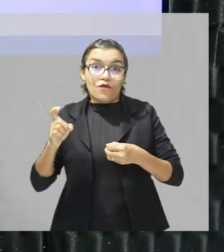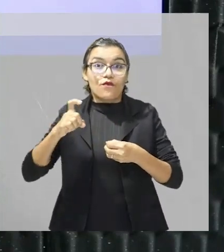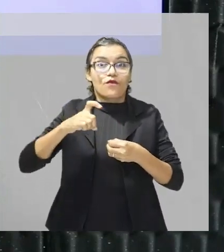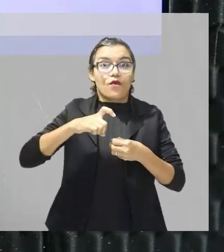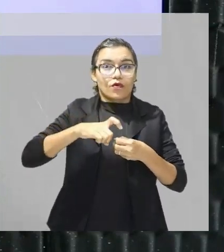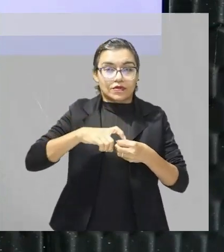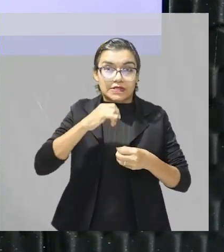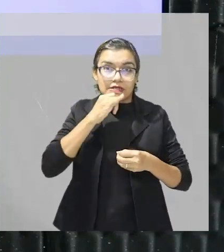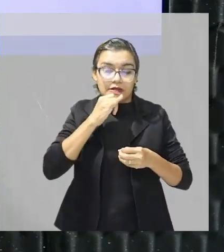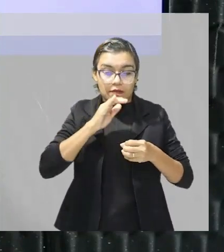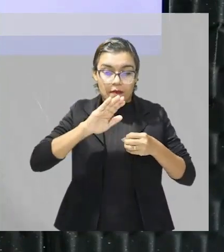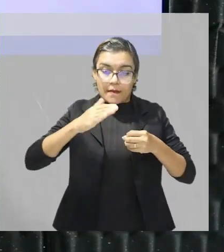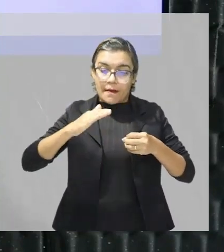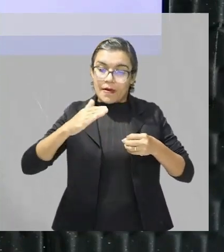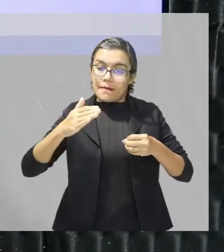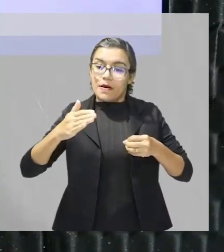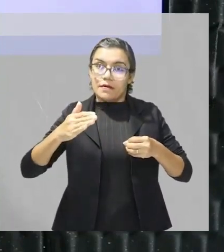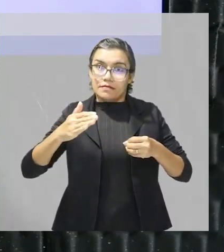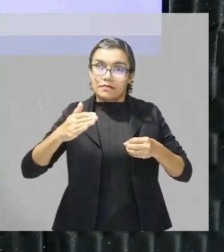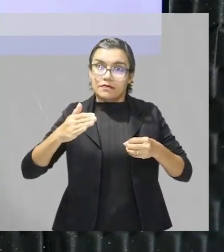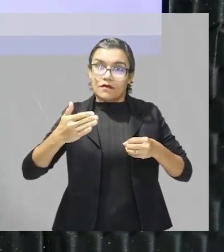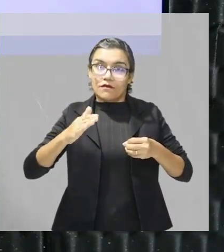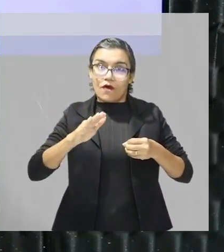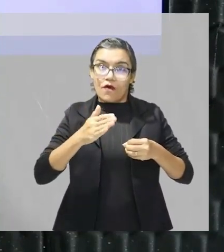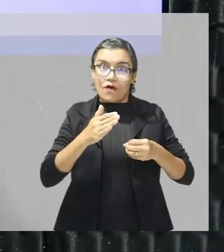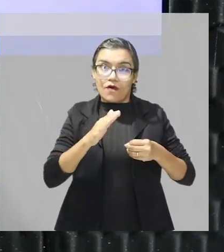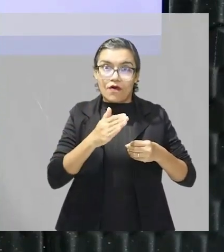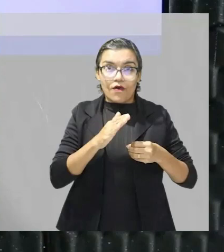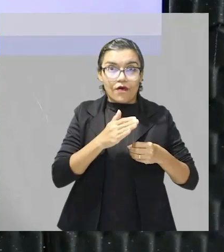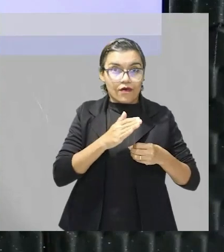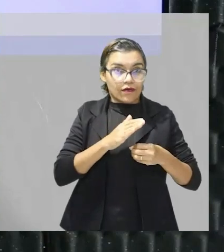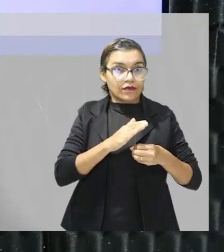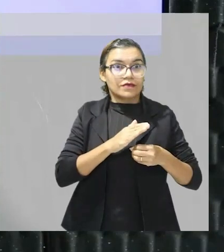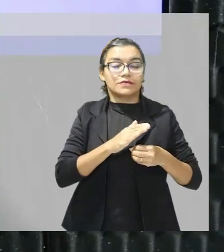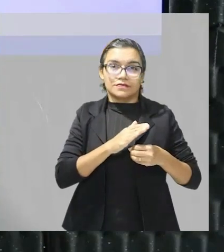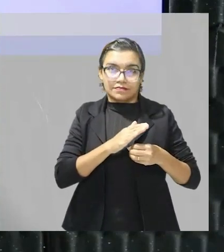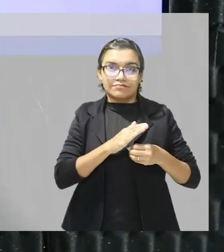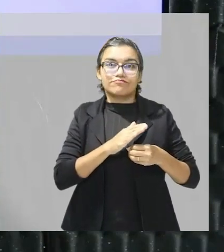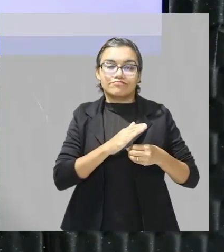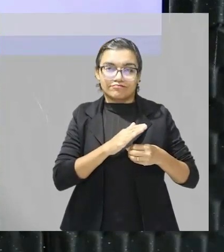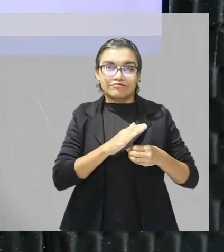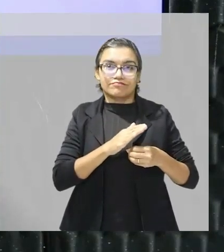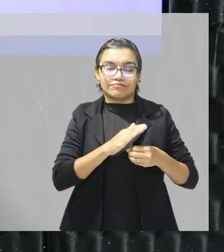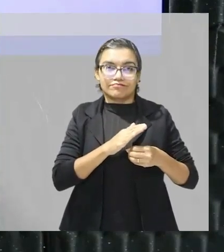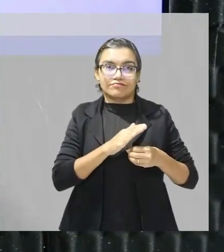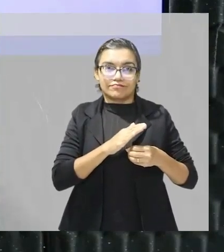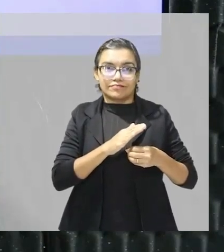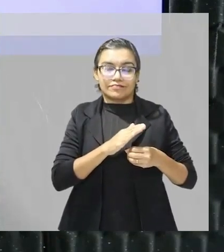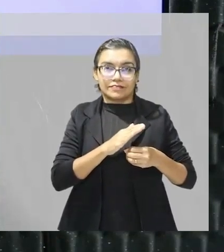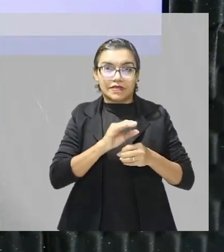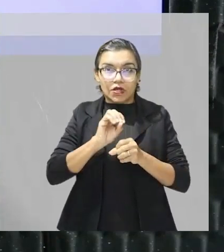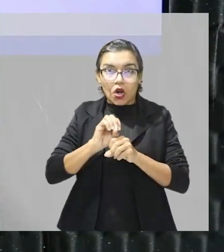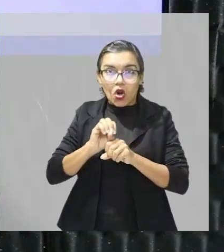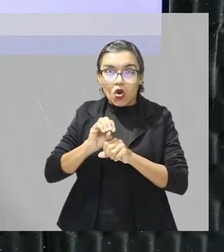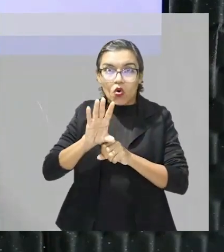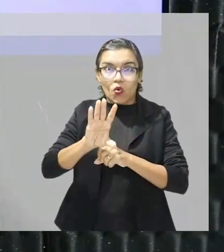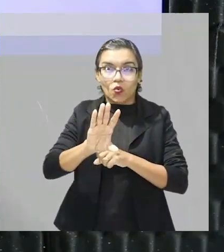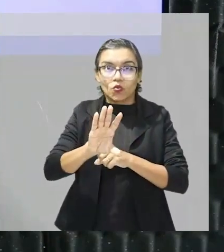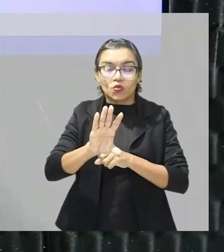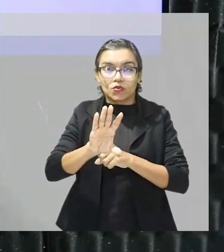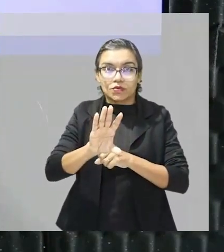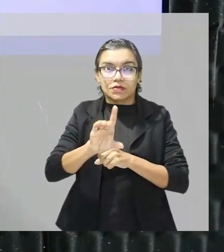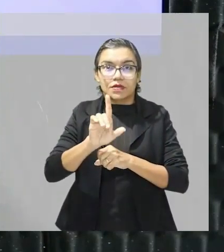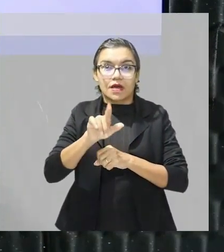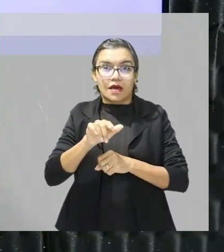eles estavam níveis mais externos vão voltar para níveis mais eternos emitindo luz que